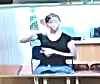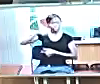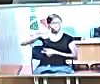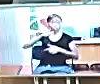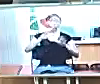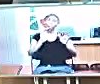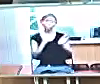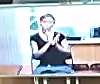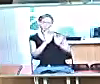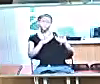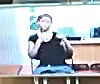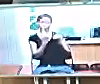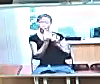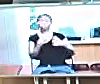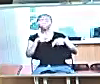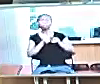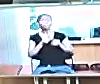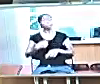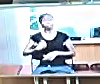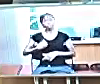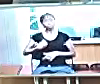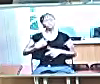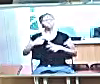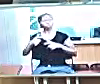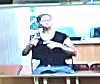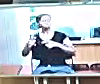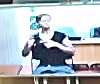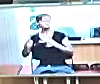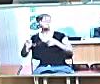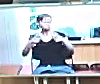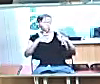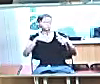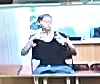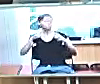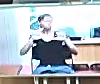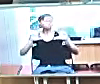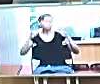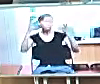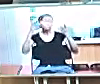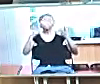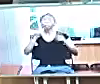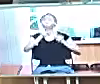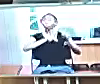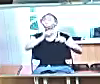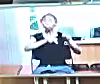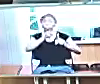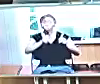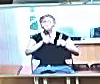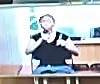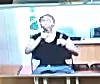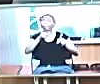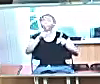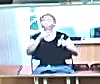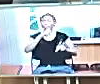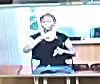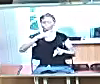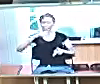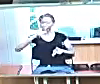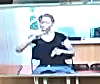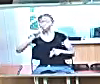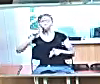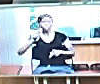mas participam também dos eventos nem a gente vê como a participação popular como o piaget fundamental